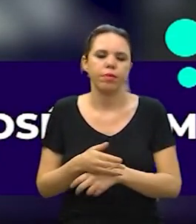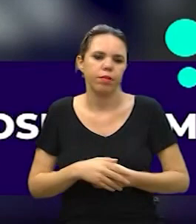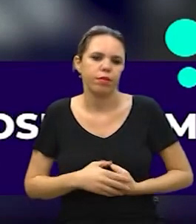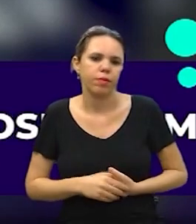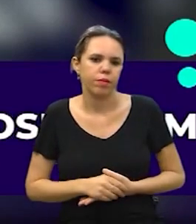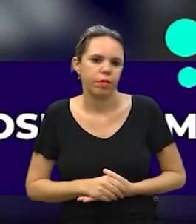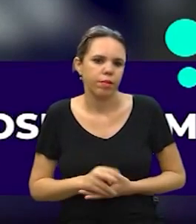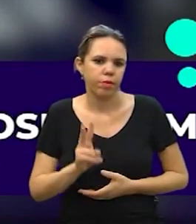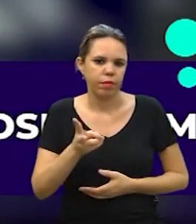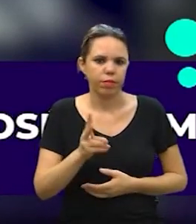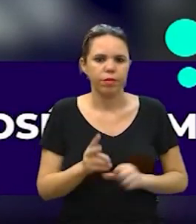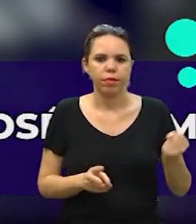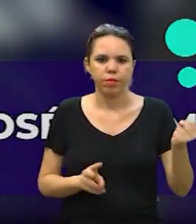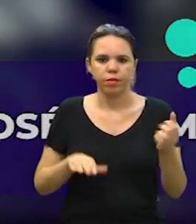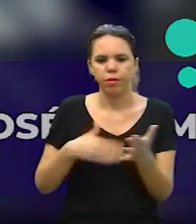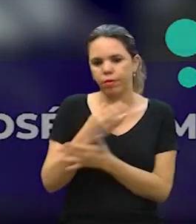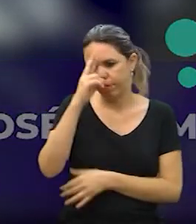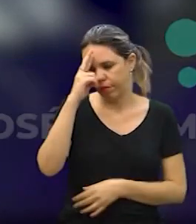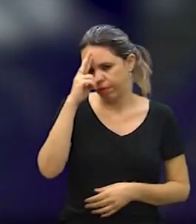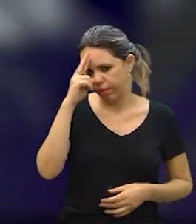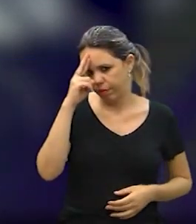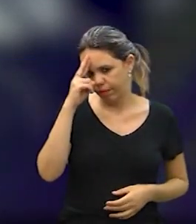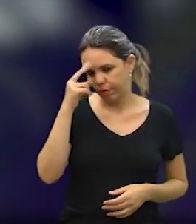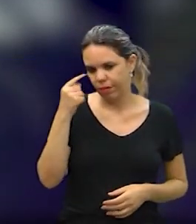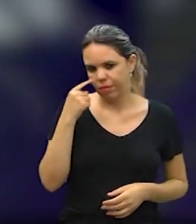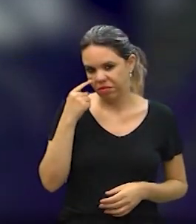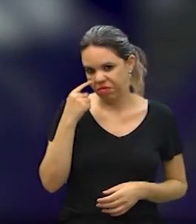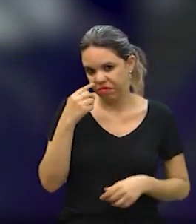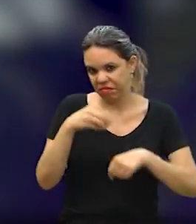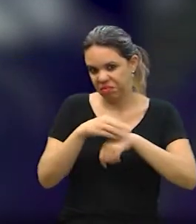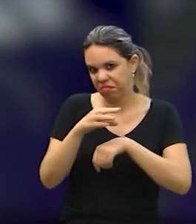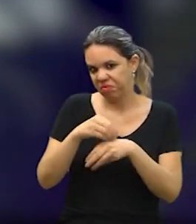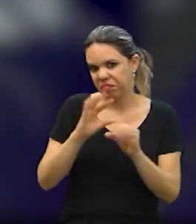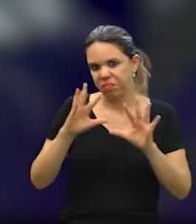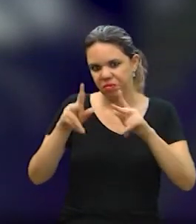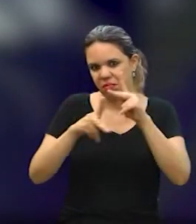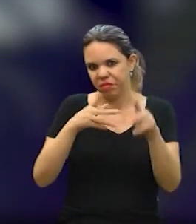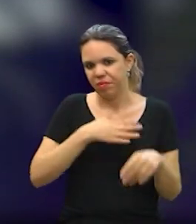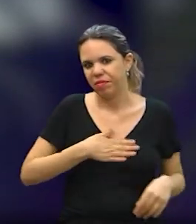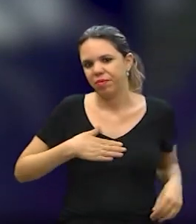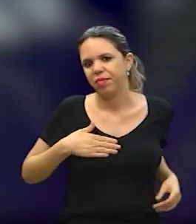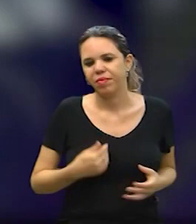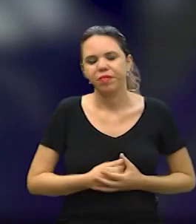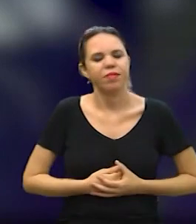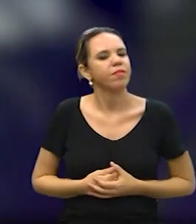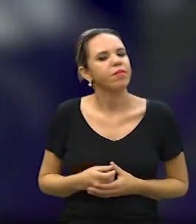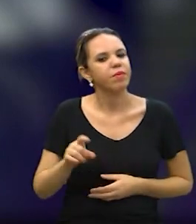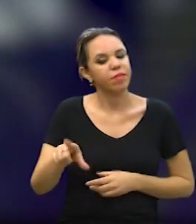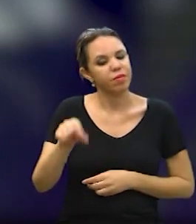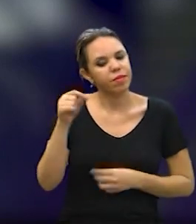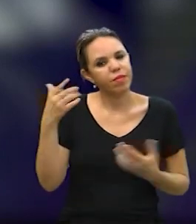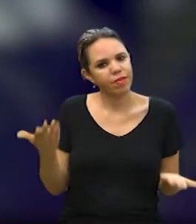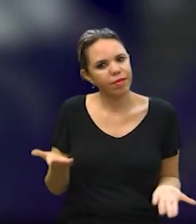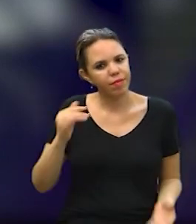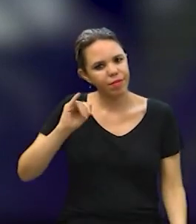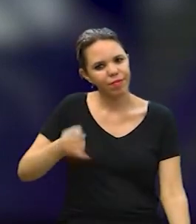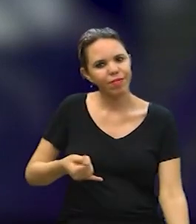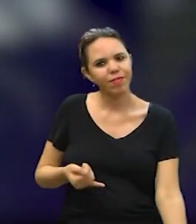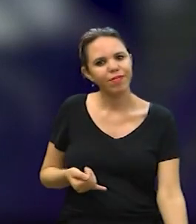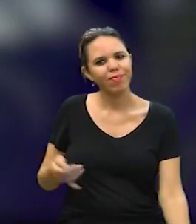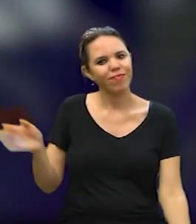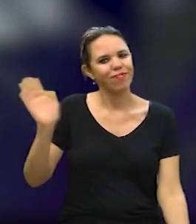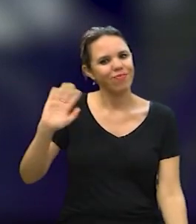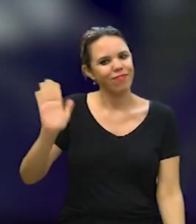José Salim, sempre das 8 ao meio-dia. Olha só, dicas para todos os gostos. Só escolher e